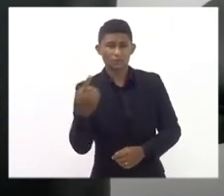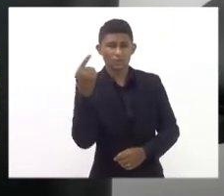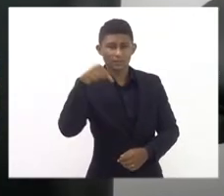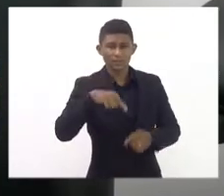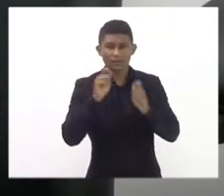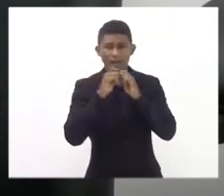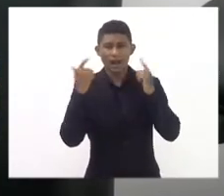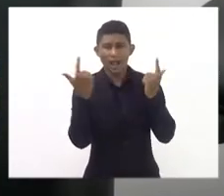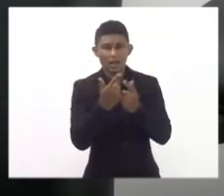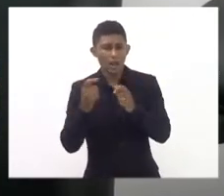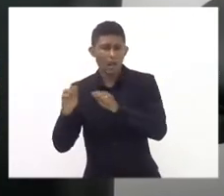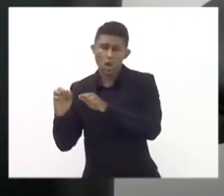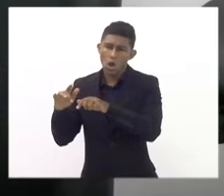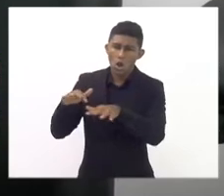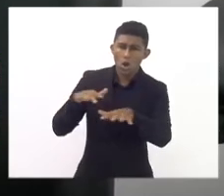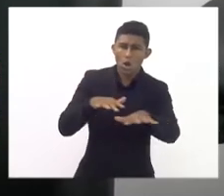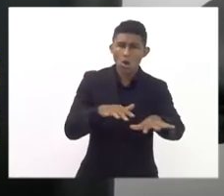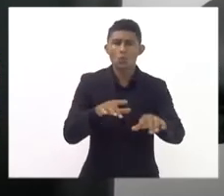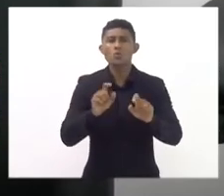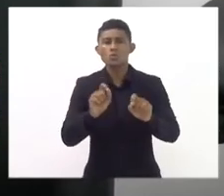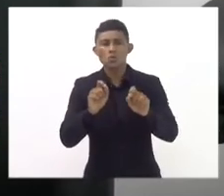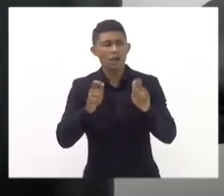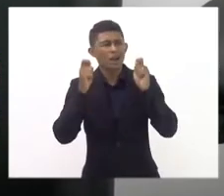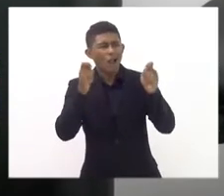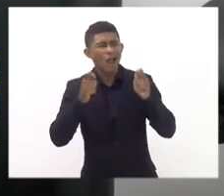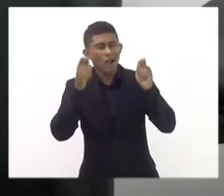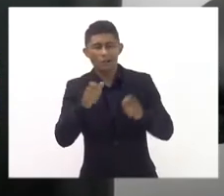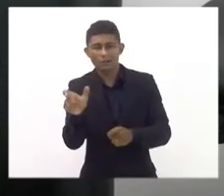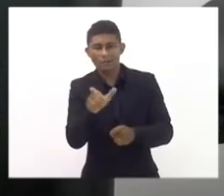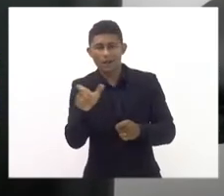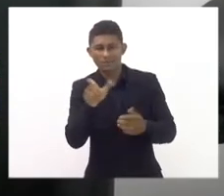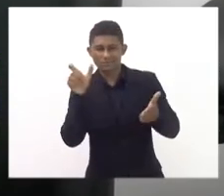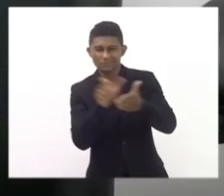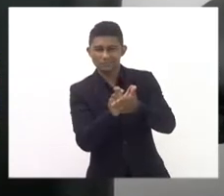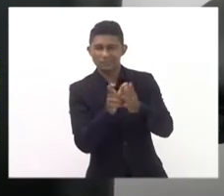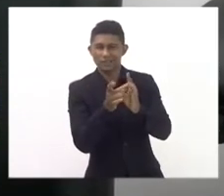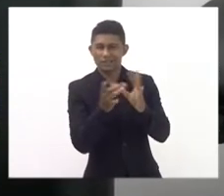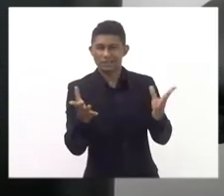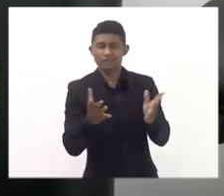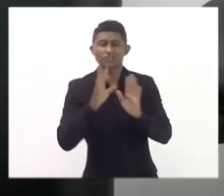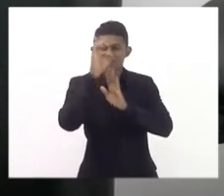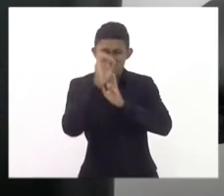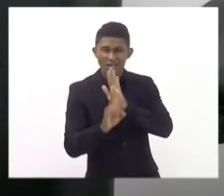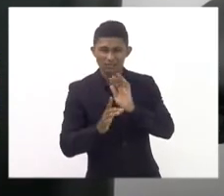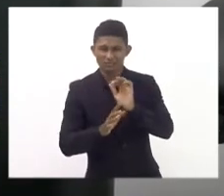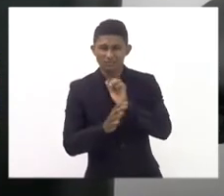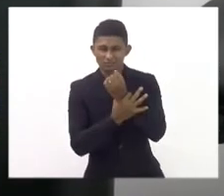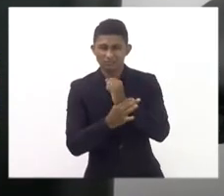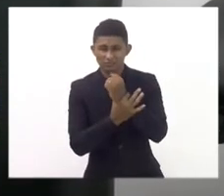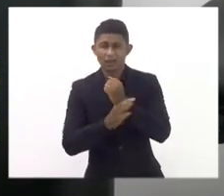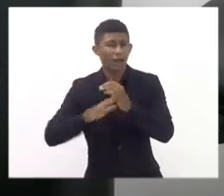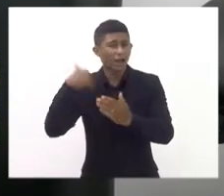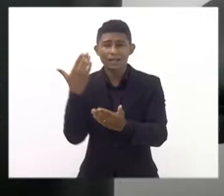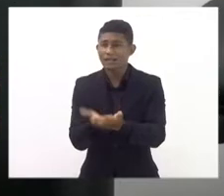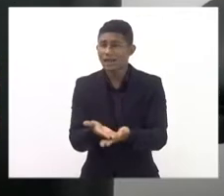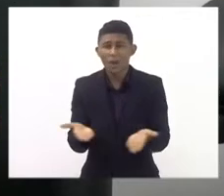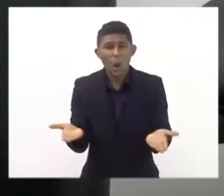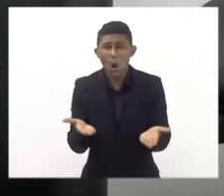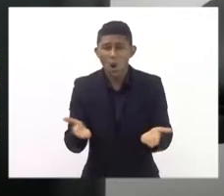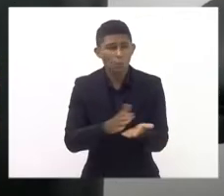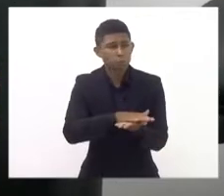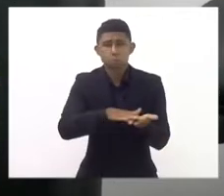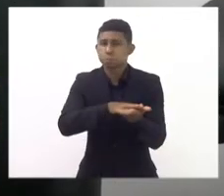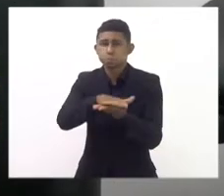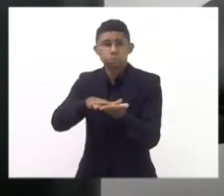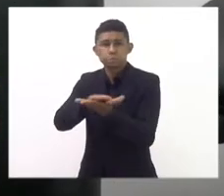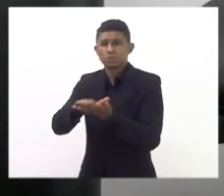ALERJ em defesa do passe livre, para que a gente pudesse ter esse direito garantido, e até hoje estamos aqui presentes. Enfim, gostaria